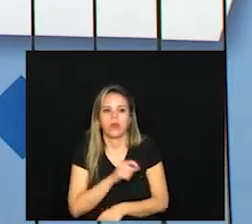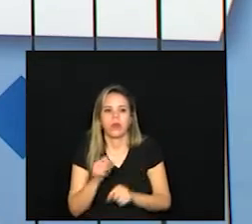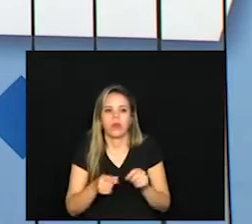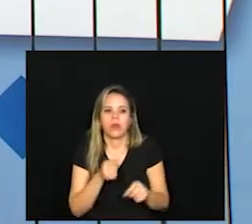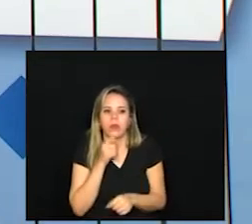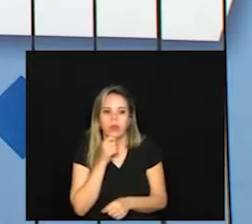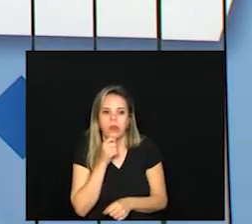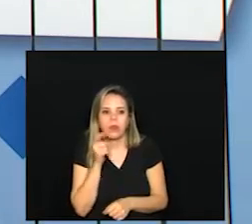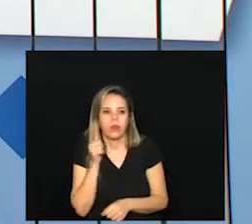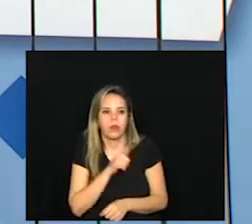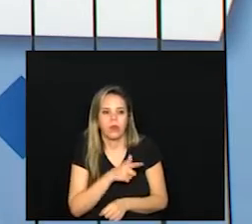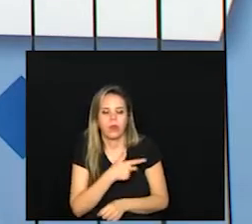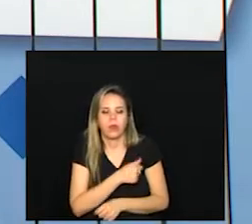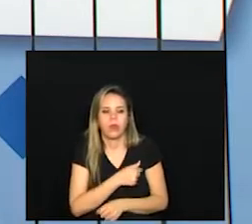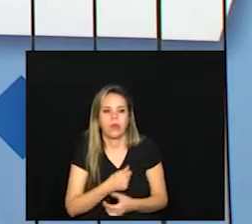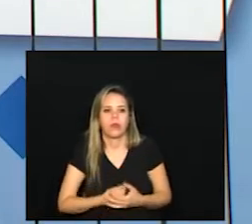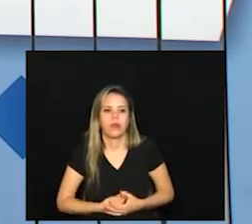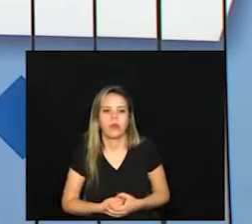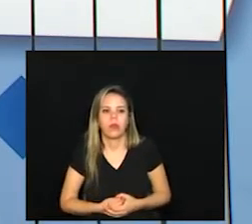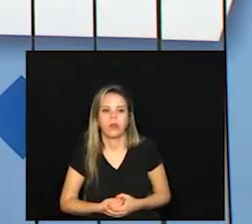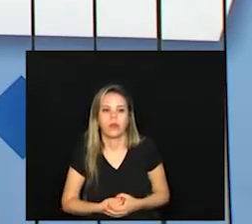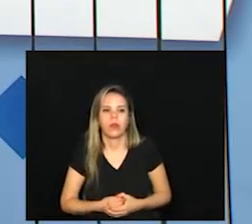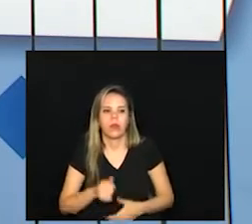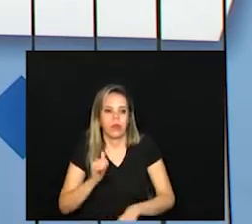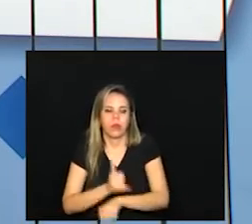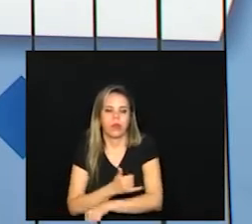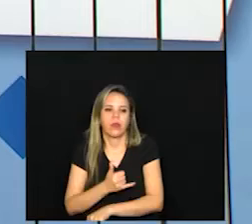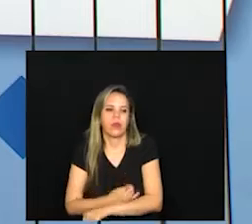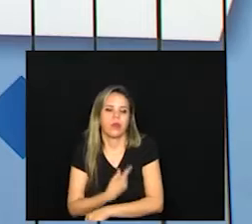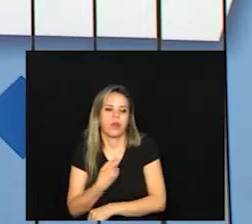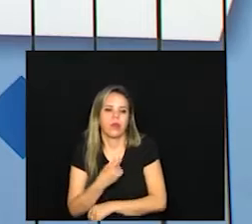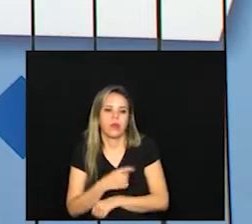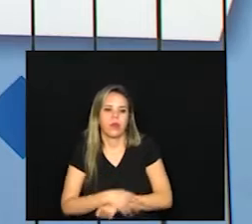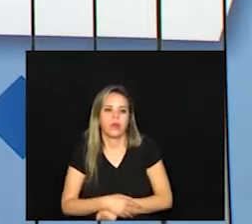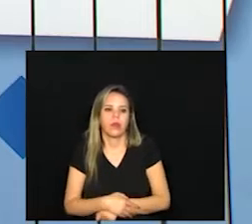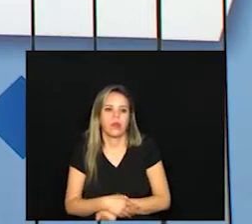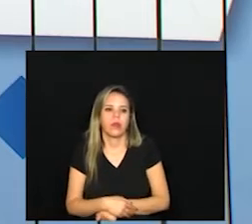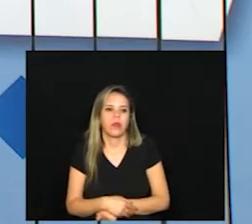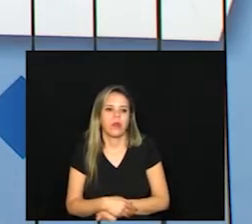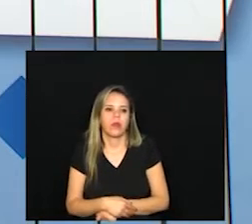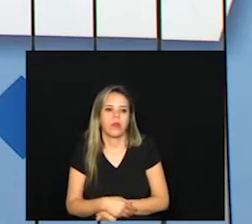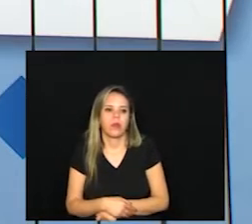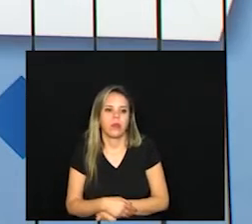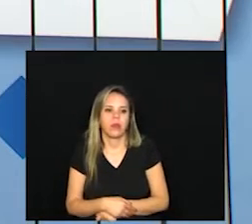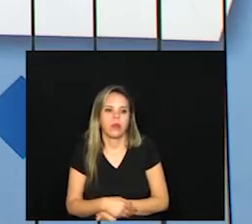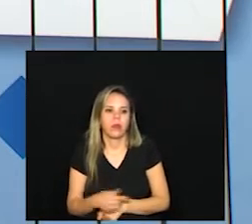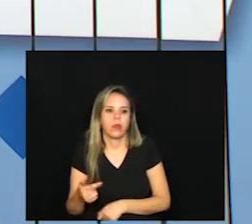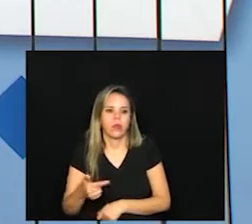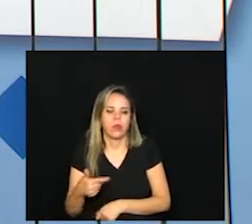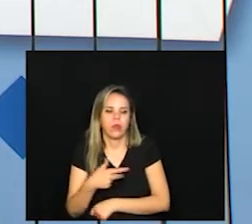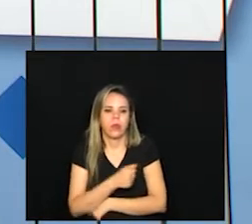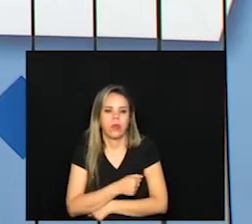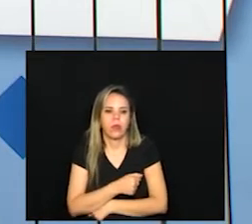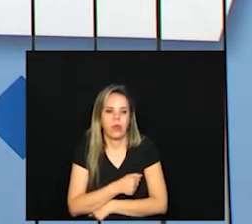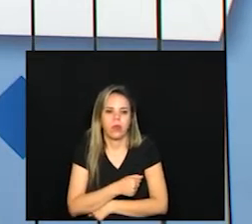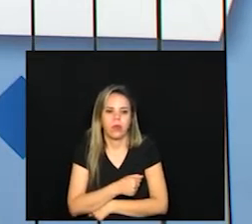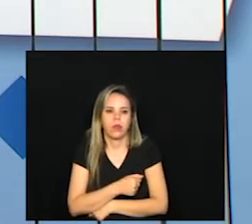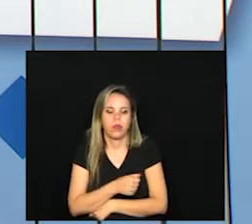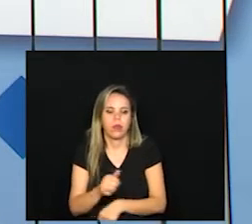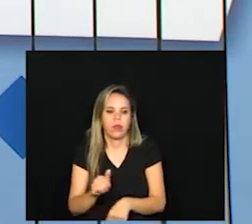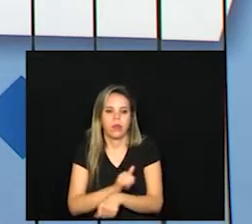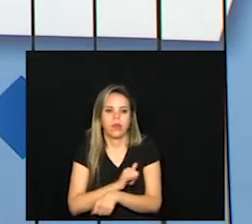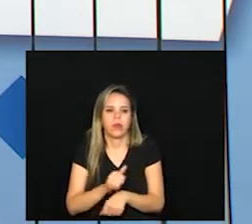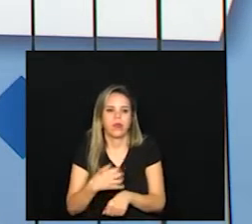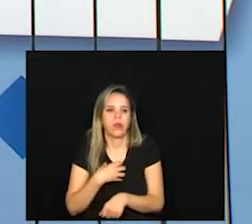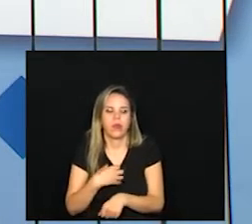não conseguir tomar a da Janssen, que é dose única, é com a segunda dose que o esquema